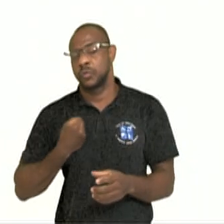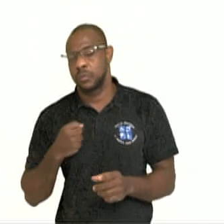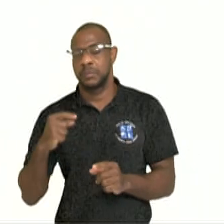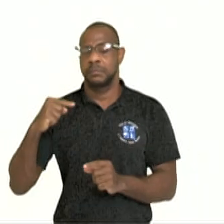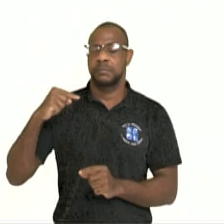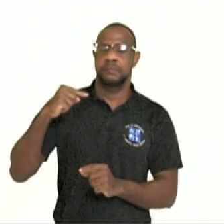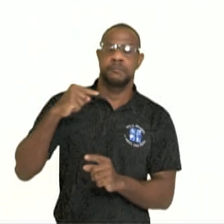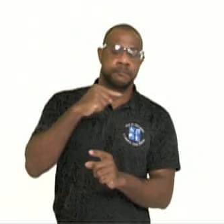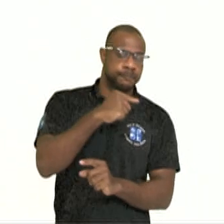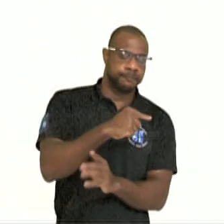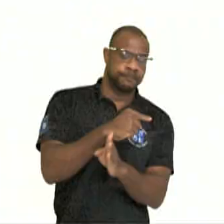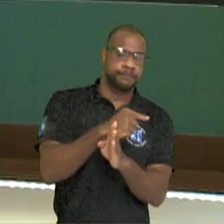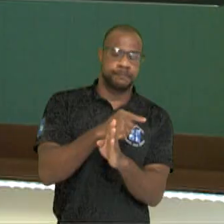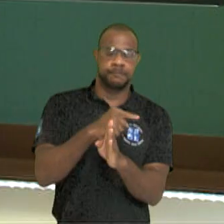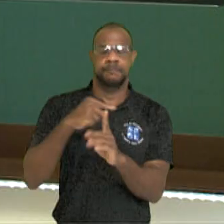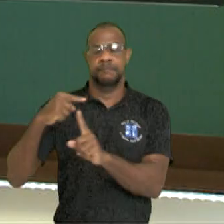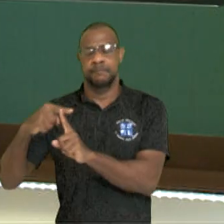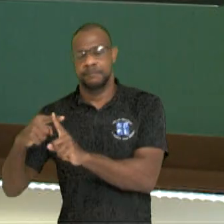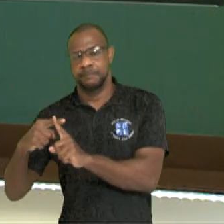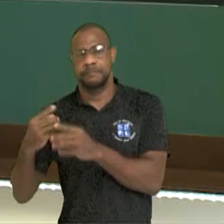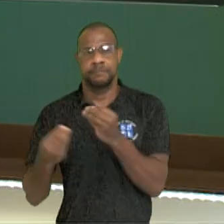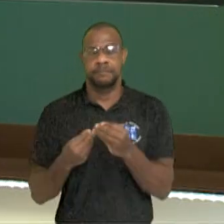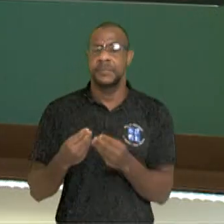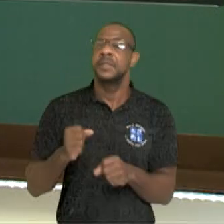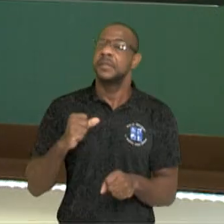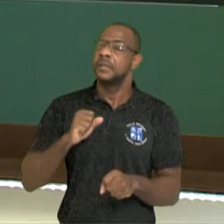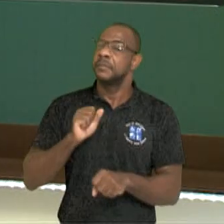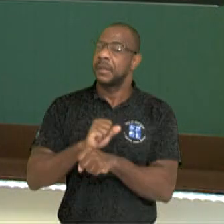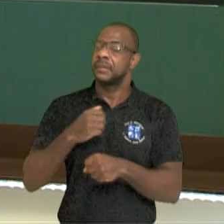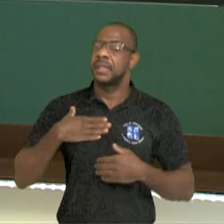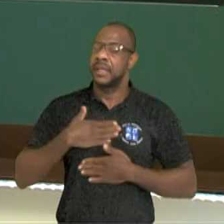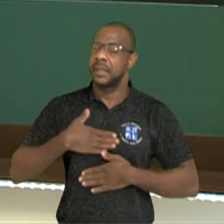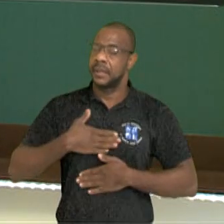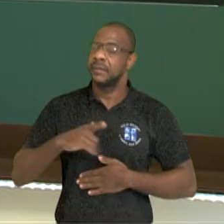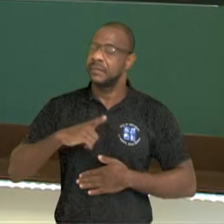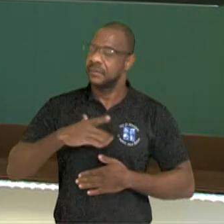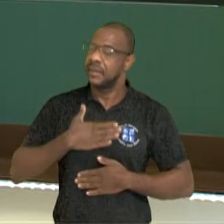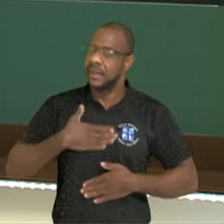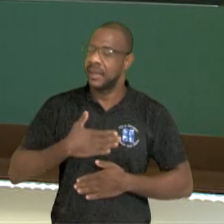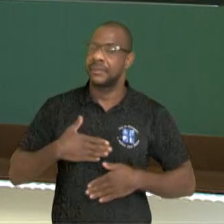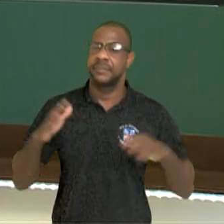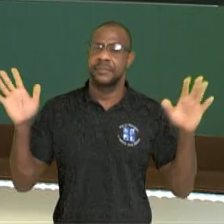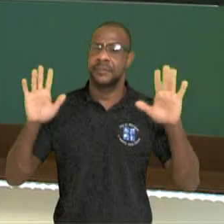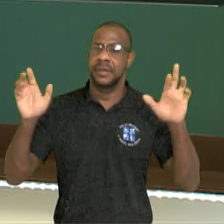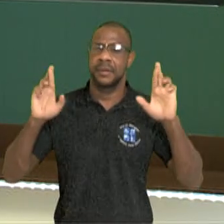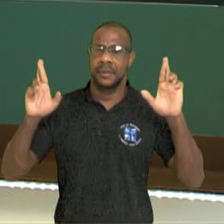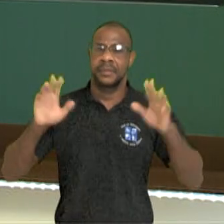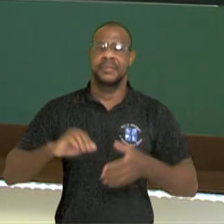negativos. Eu espero que vocês tenham gostado e até breve!